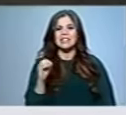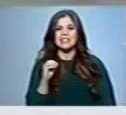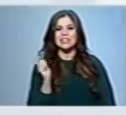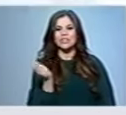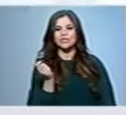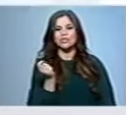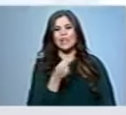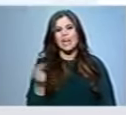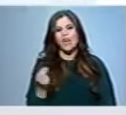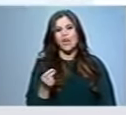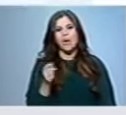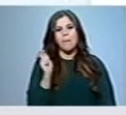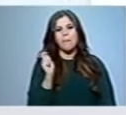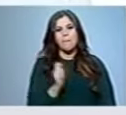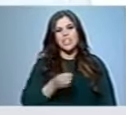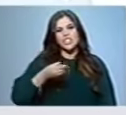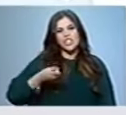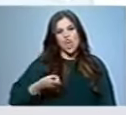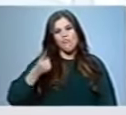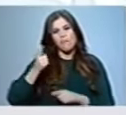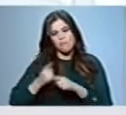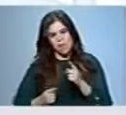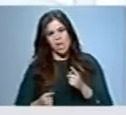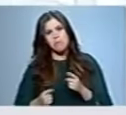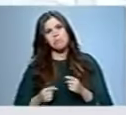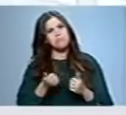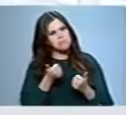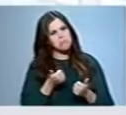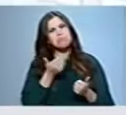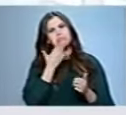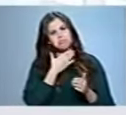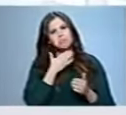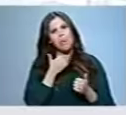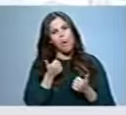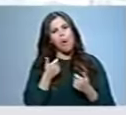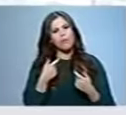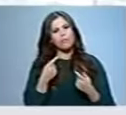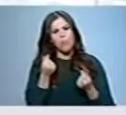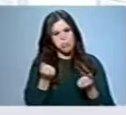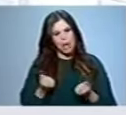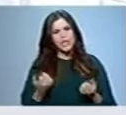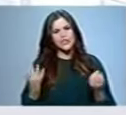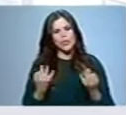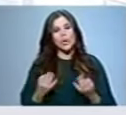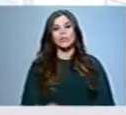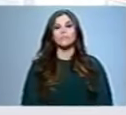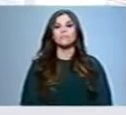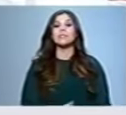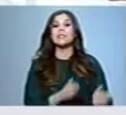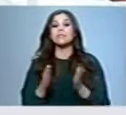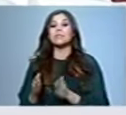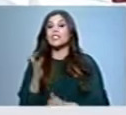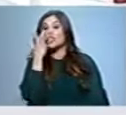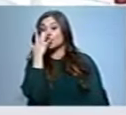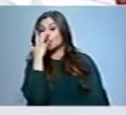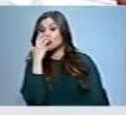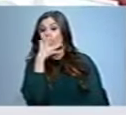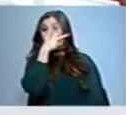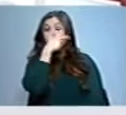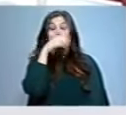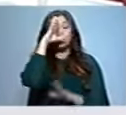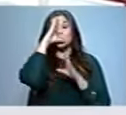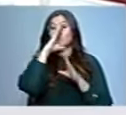Quantos meses dias? E meio. Quanto 9 meses tempo? E meio. 9 meses e meio, é fantástico. Às vezes eu só vai para a República Dominicana e gasta isso. Em África, infelizmente, não sei